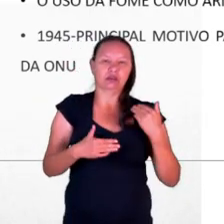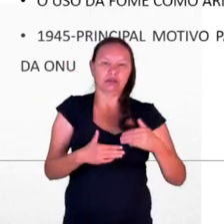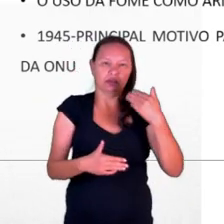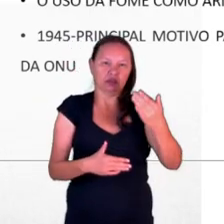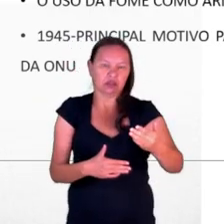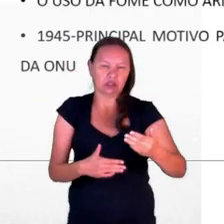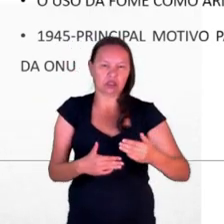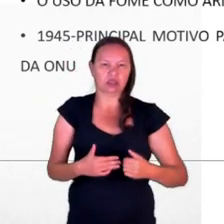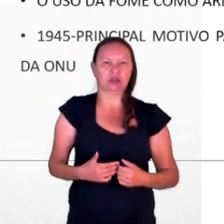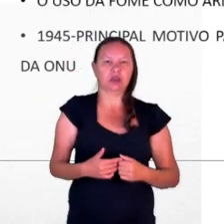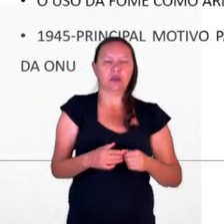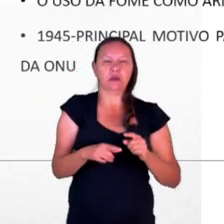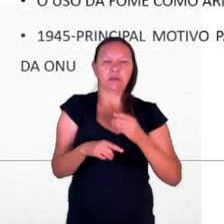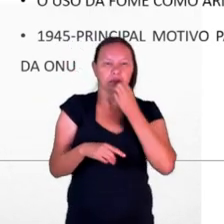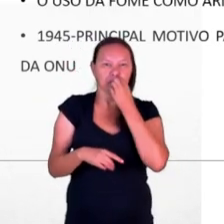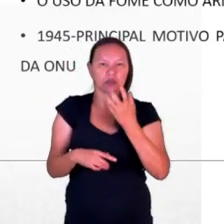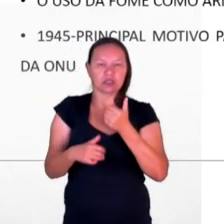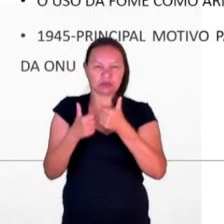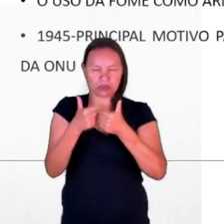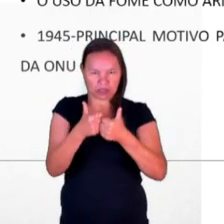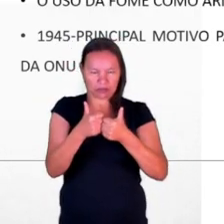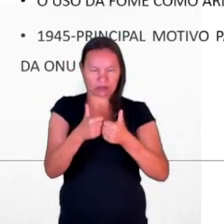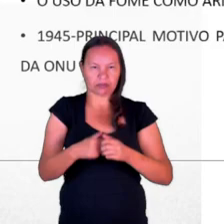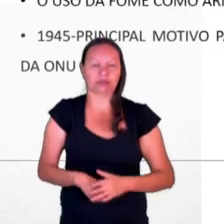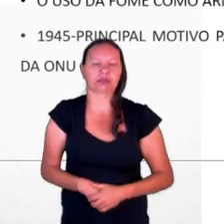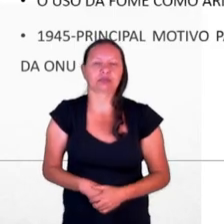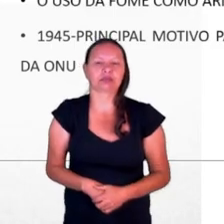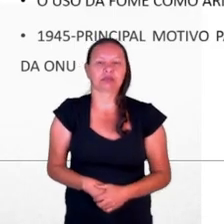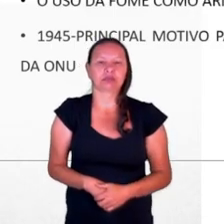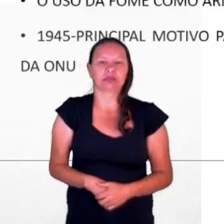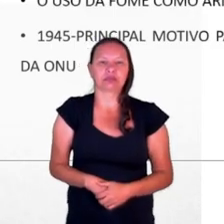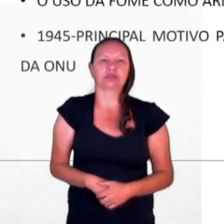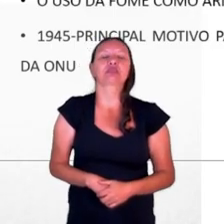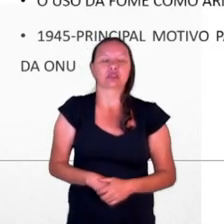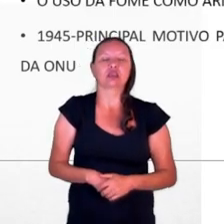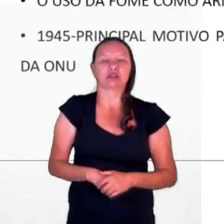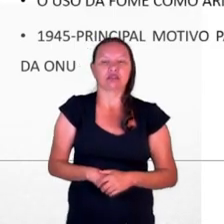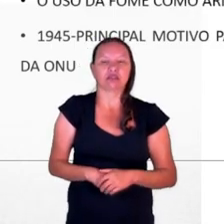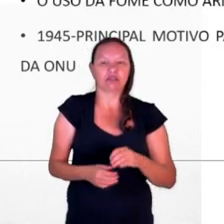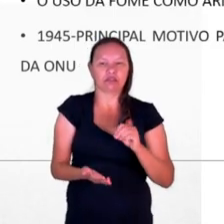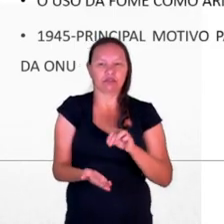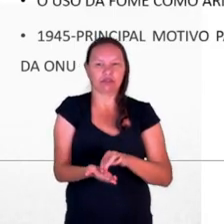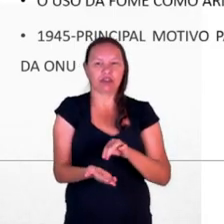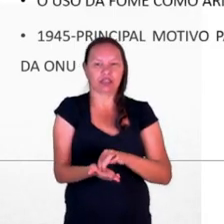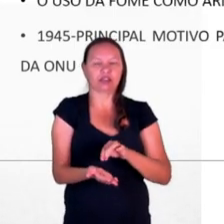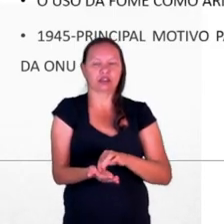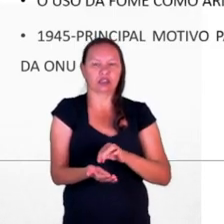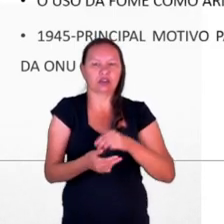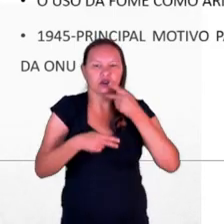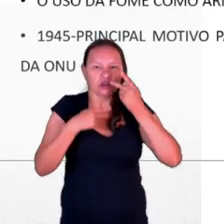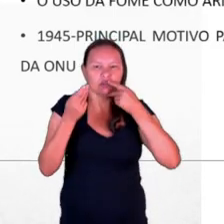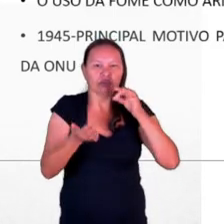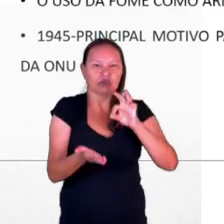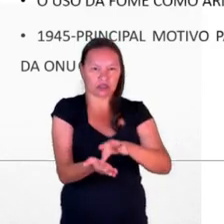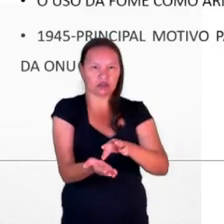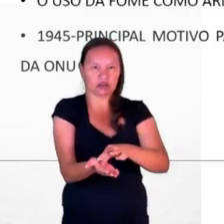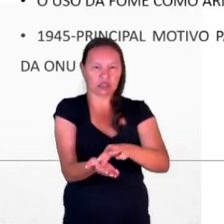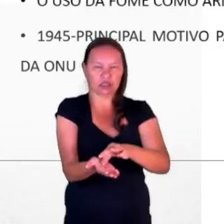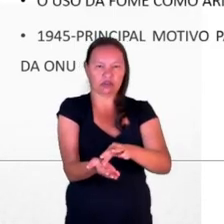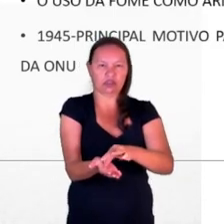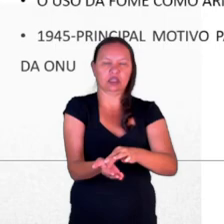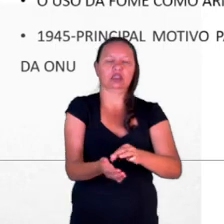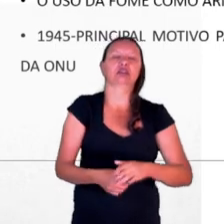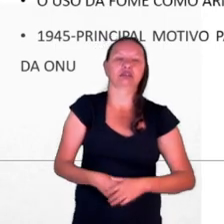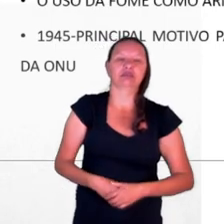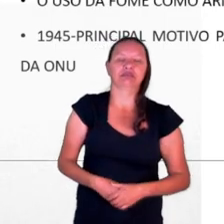seguir pois bem exatamente nós vamos falar um pouquinho disso exatamente D Alexandra